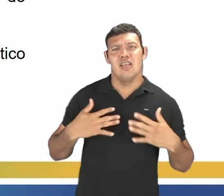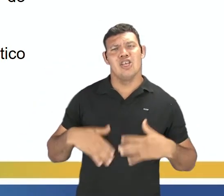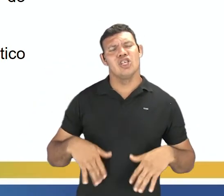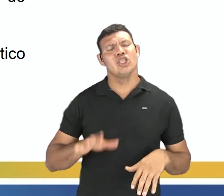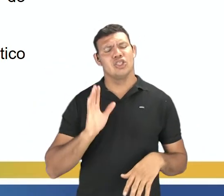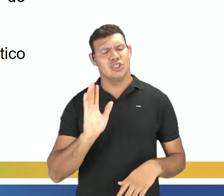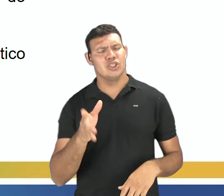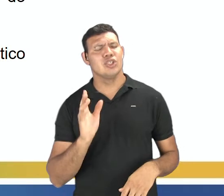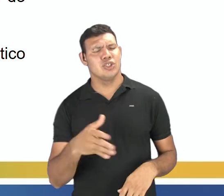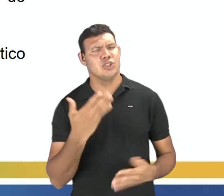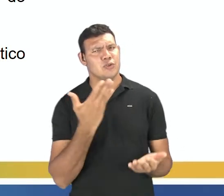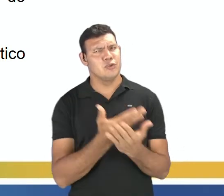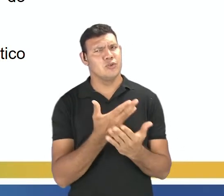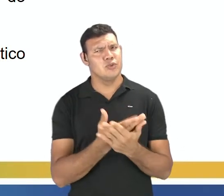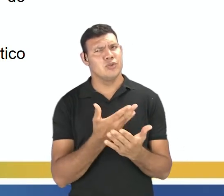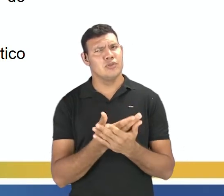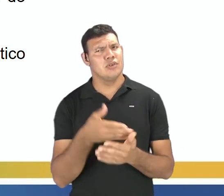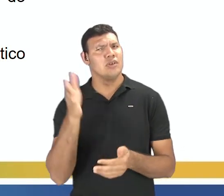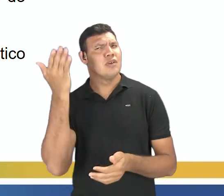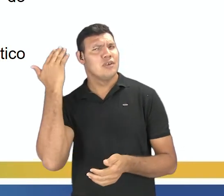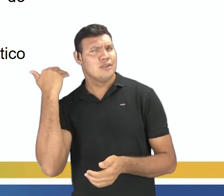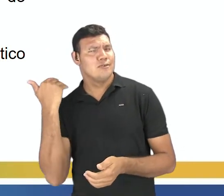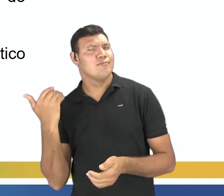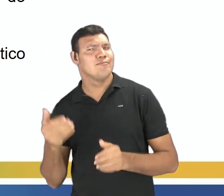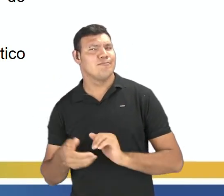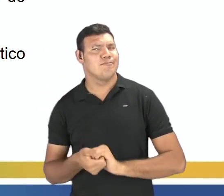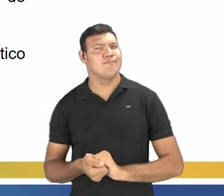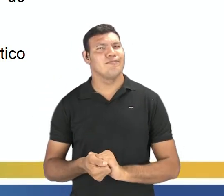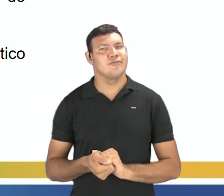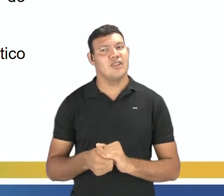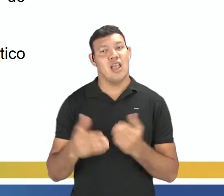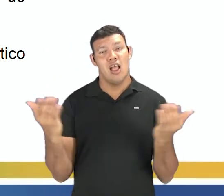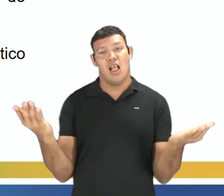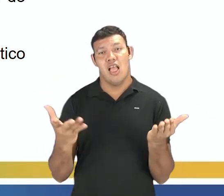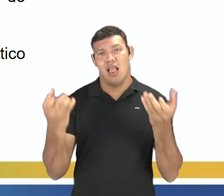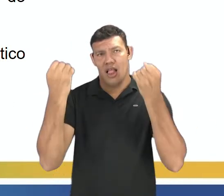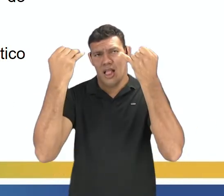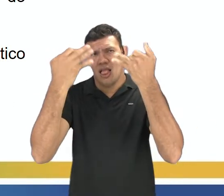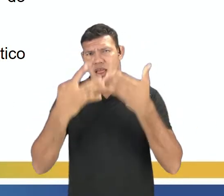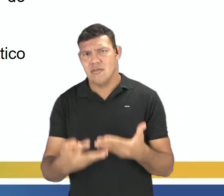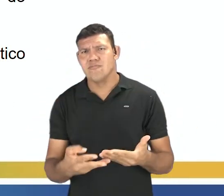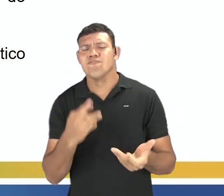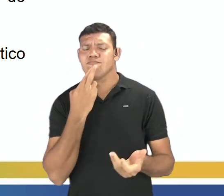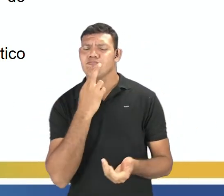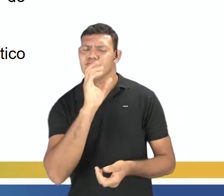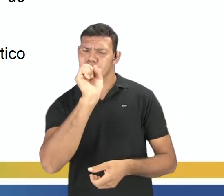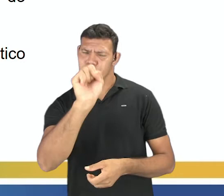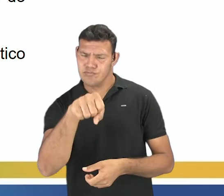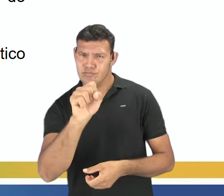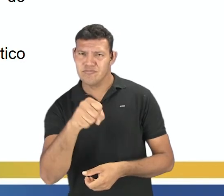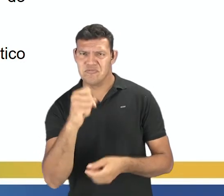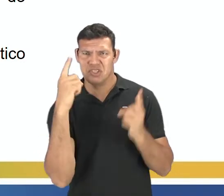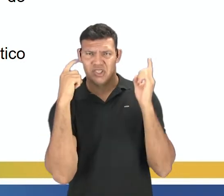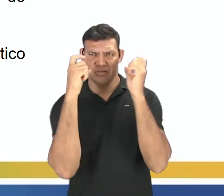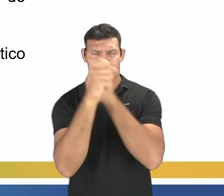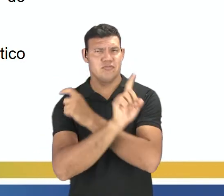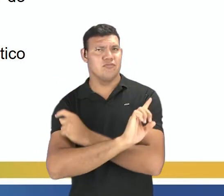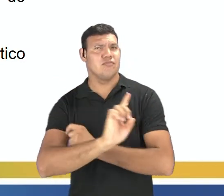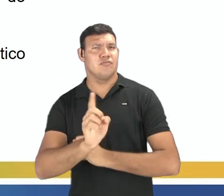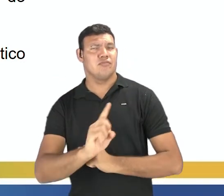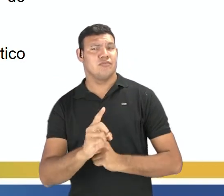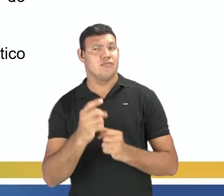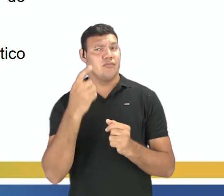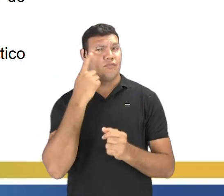viu esse exercitando em nossa aula agorinha. Então dá para te responder agora, nesse exato momento, sem grandes dificuldades. Observe bem,